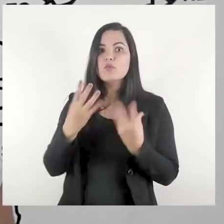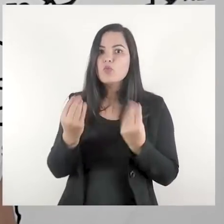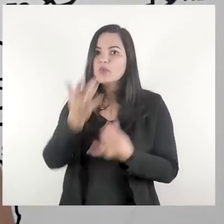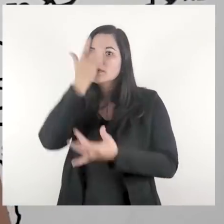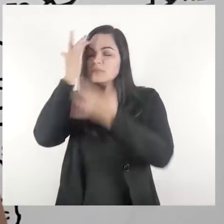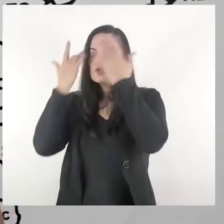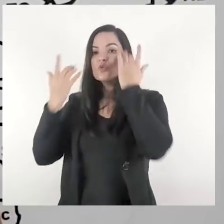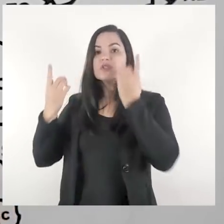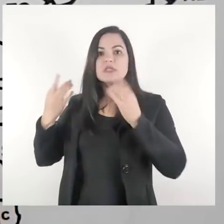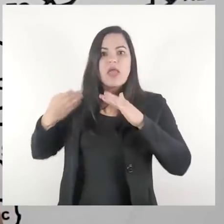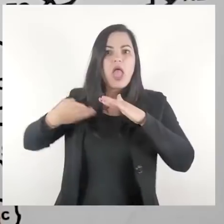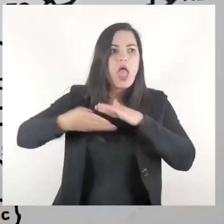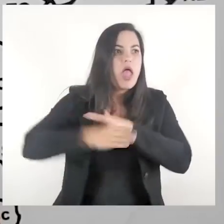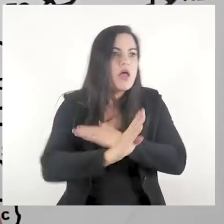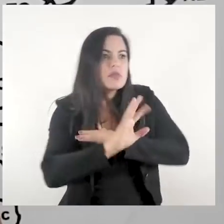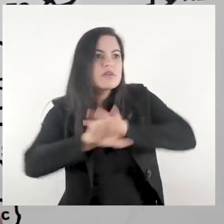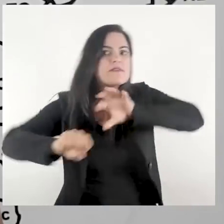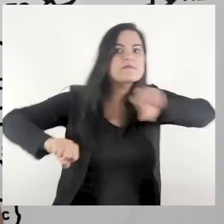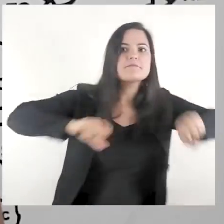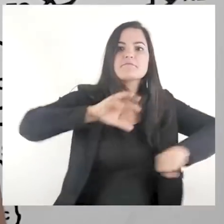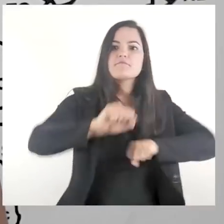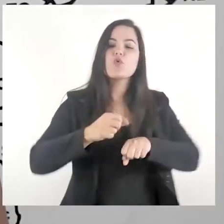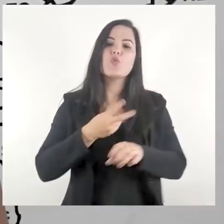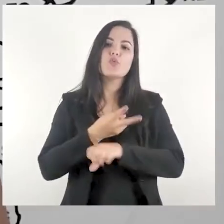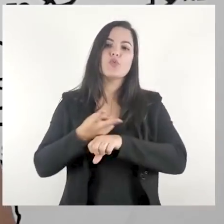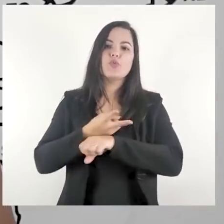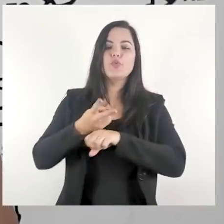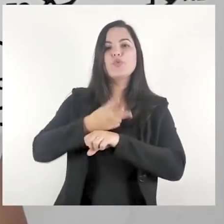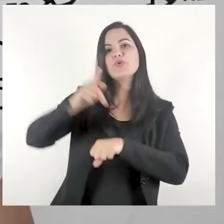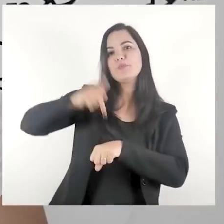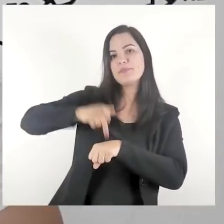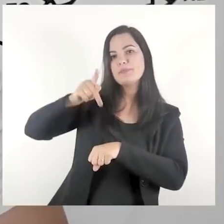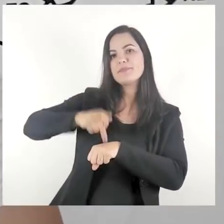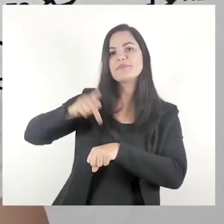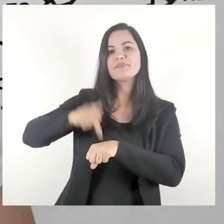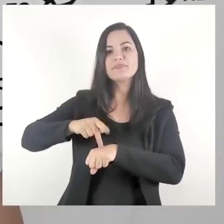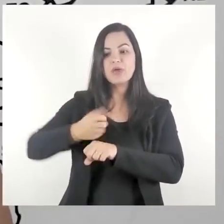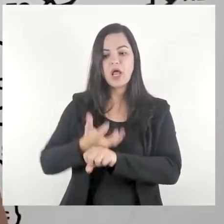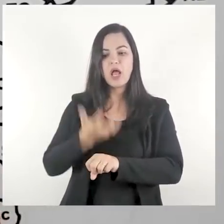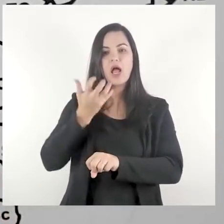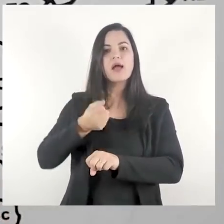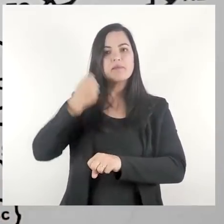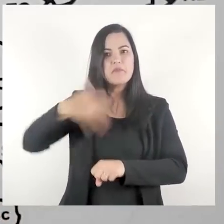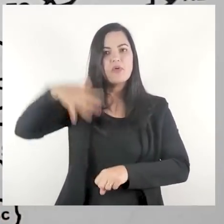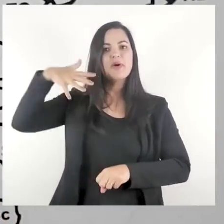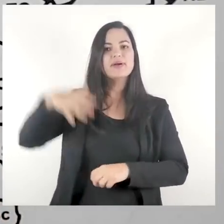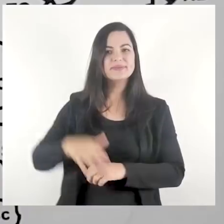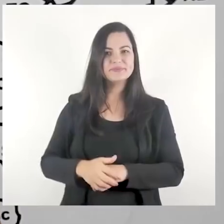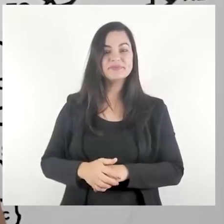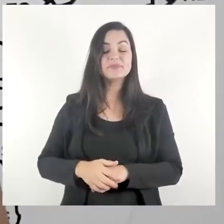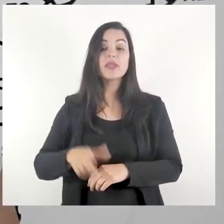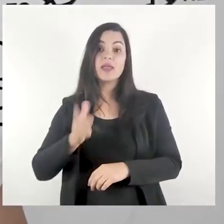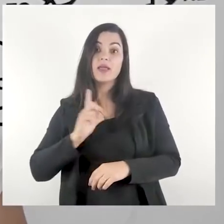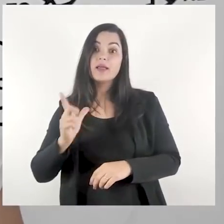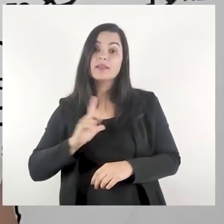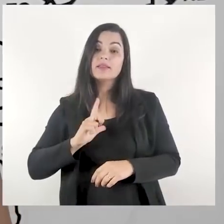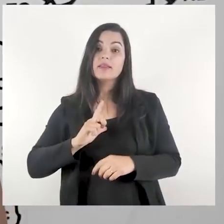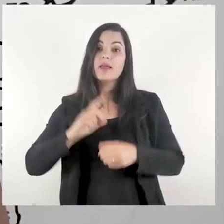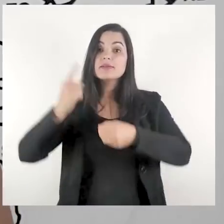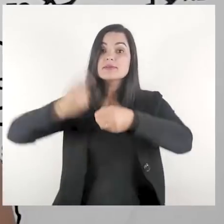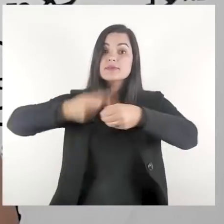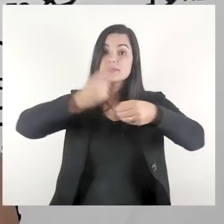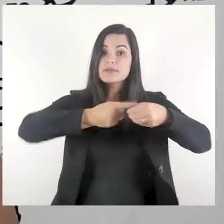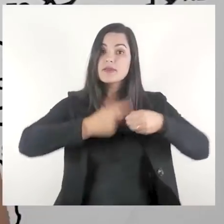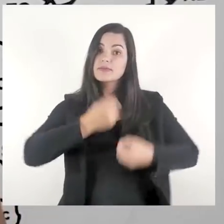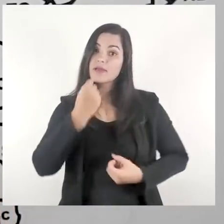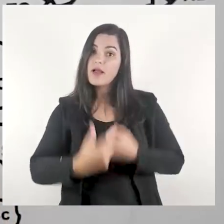também em busca de pedras preciosas. Tem até algumas cidades por lá que o nome da cidade